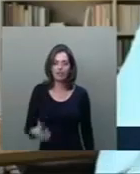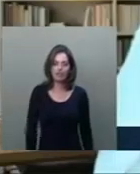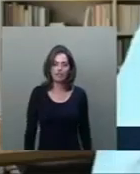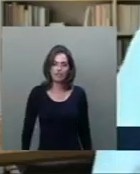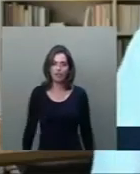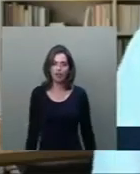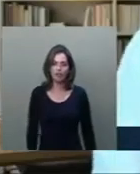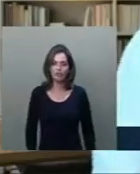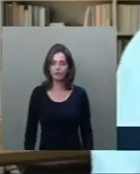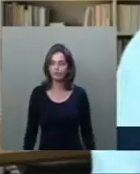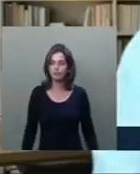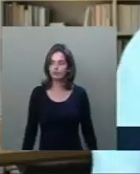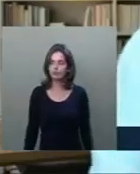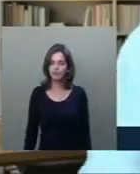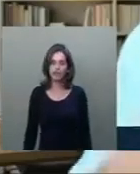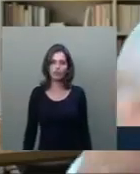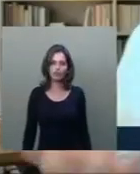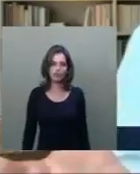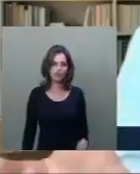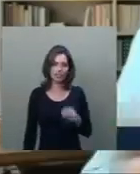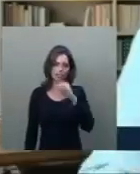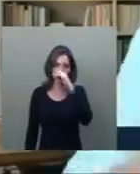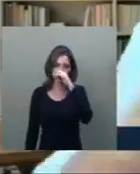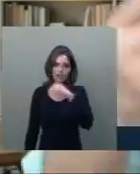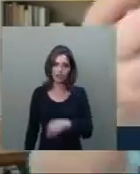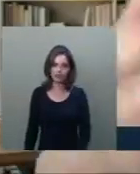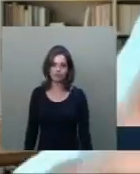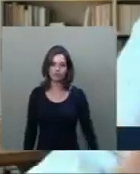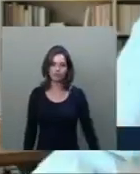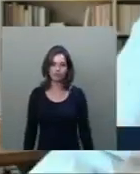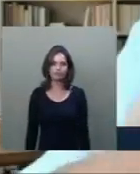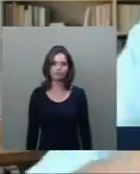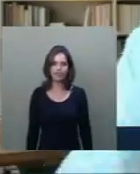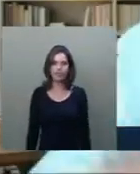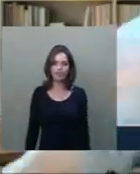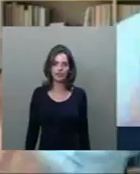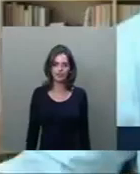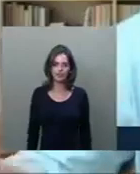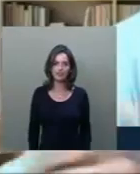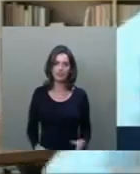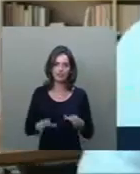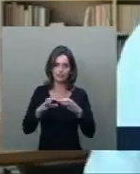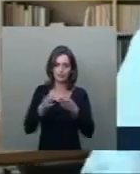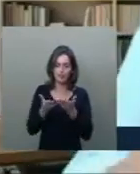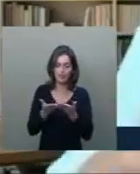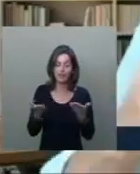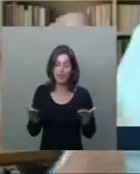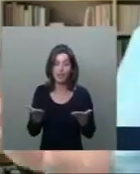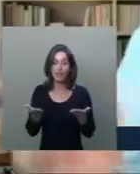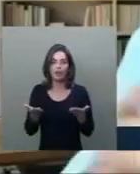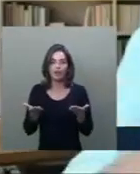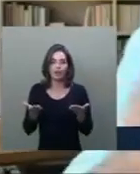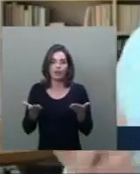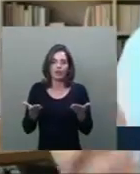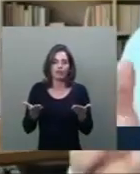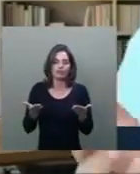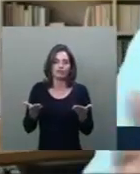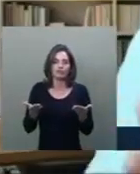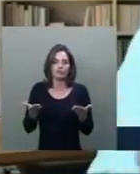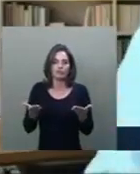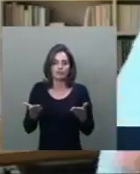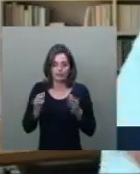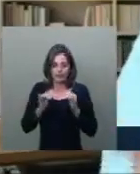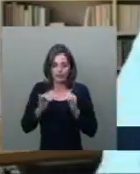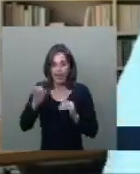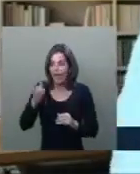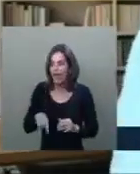não assinamos a Constituição, a nova Constituição, não terminamos o processo da Constituinte, é uma bobagem sem precedente. É